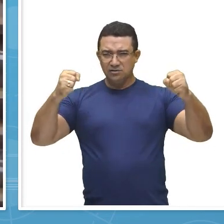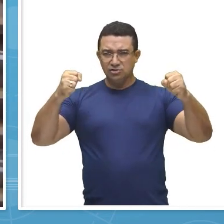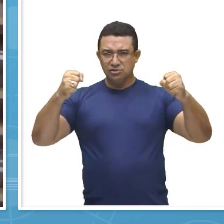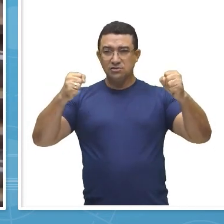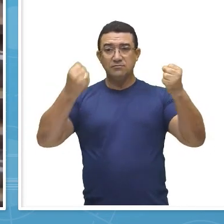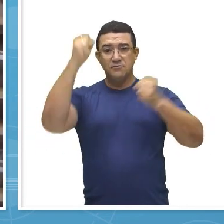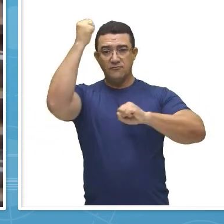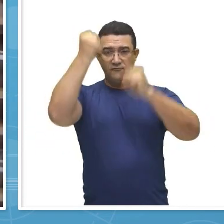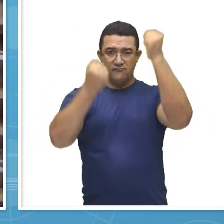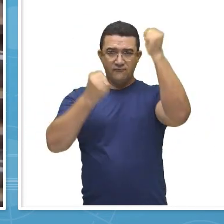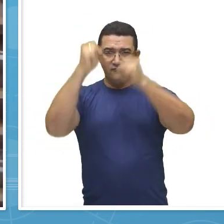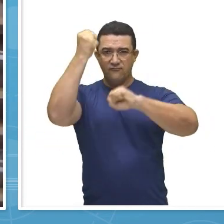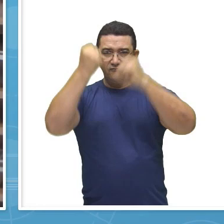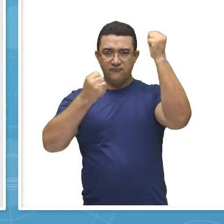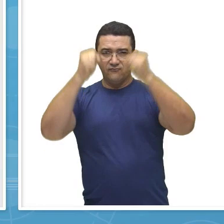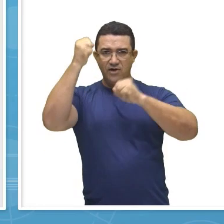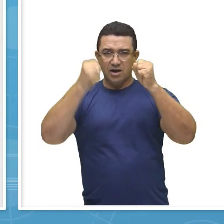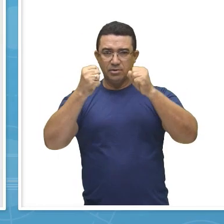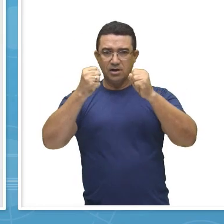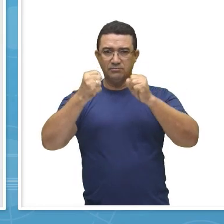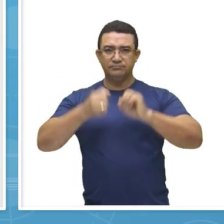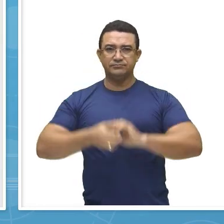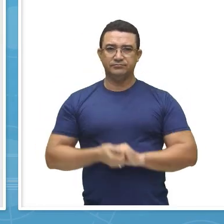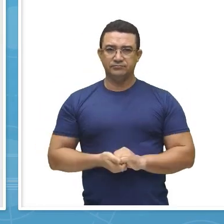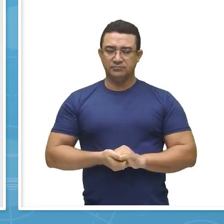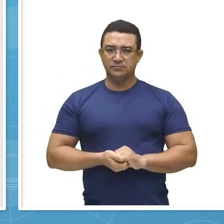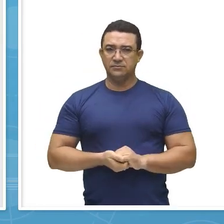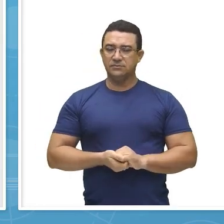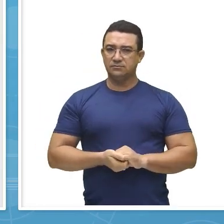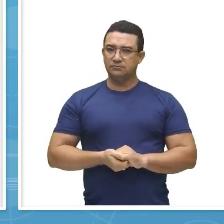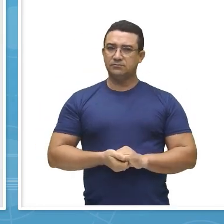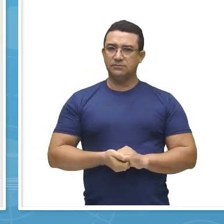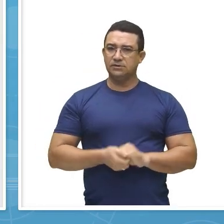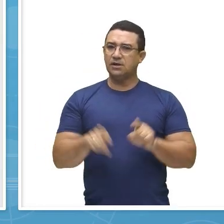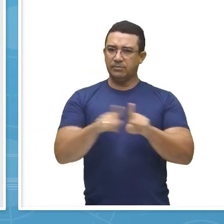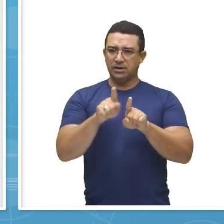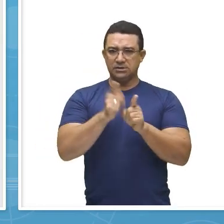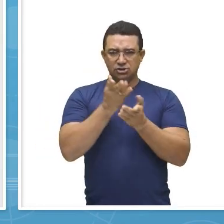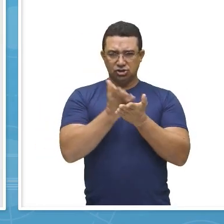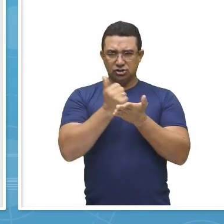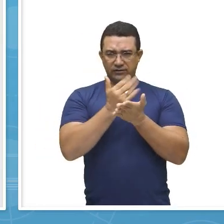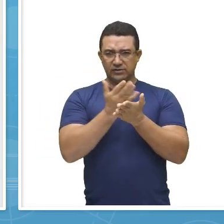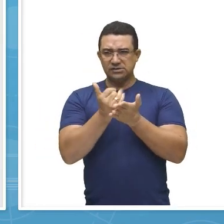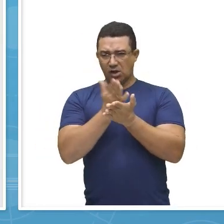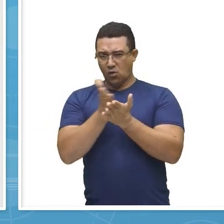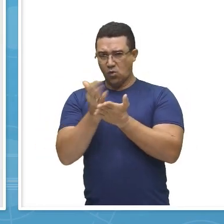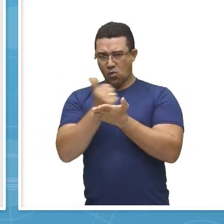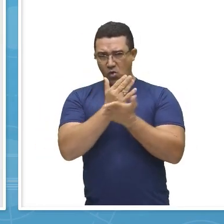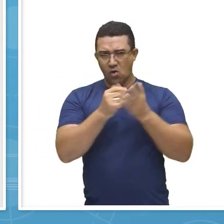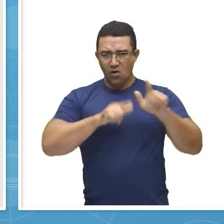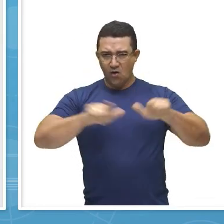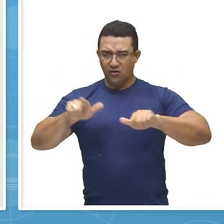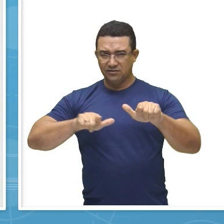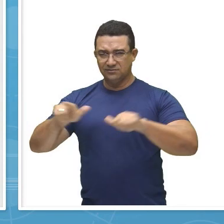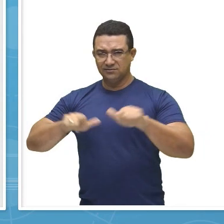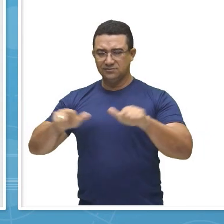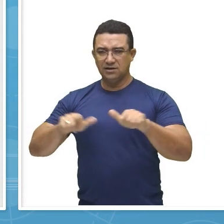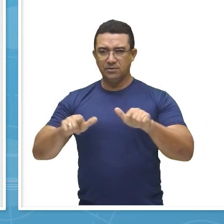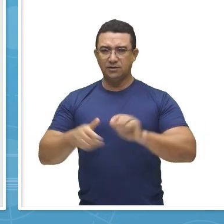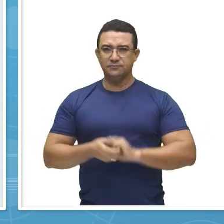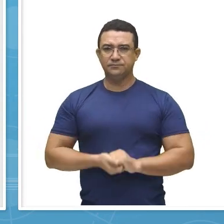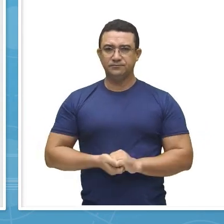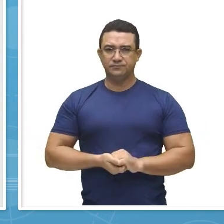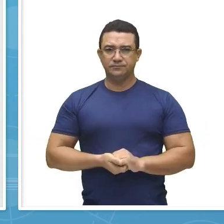unidades, certo? Fabris, intensa divisão do trabalho. Então, aqui eu tenho 2 características desse